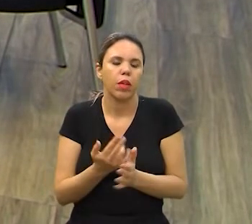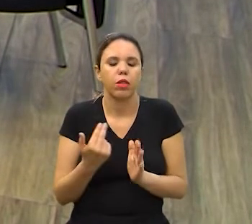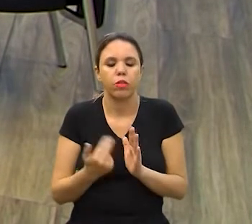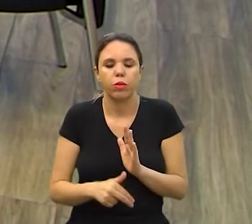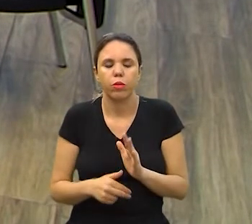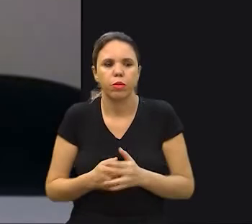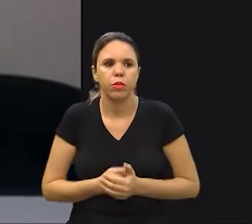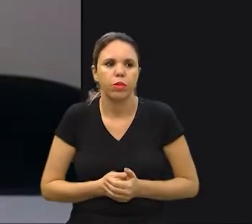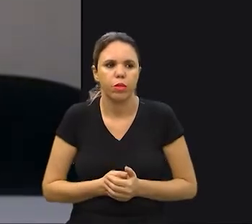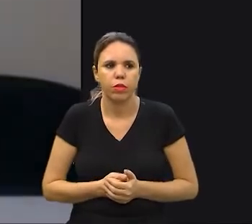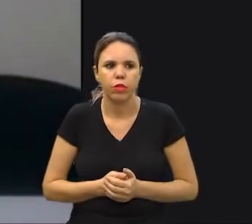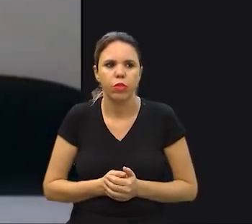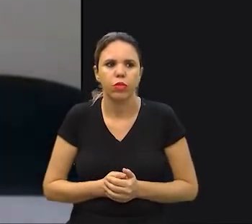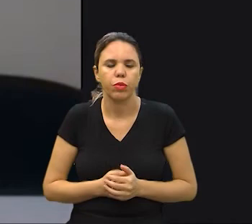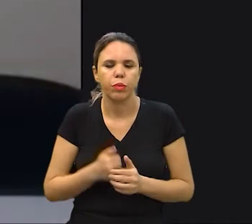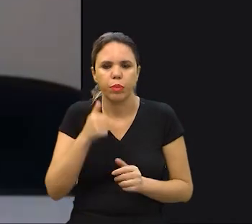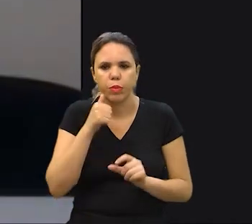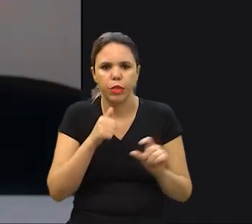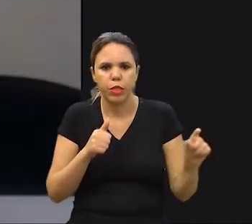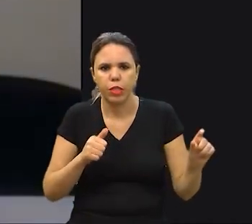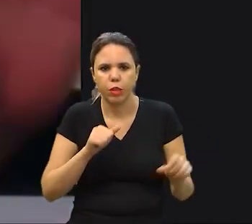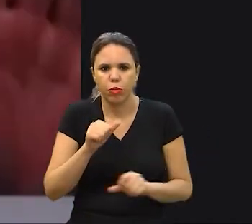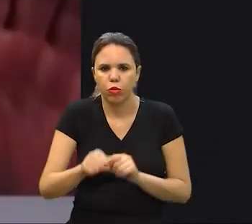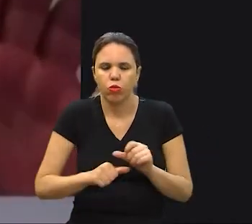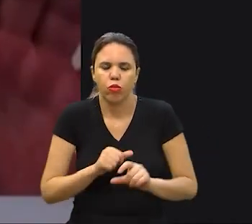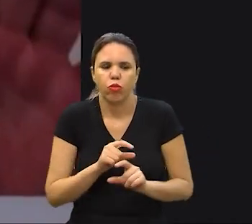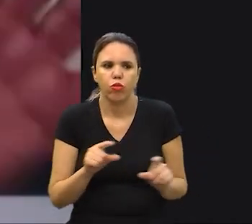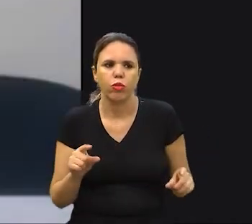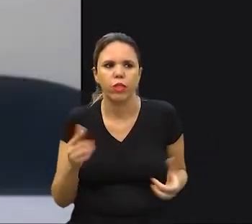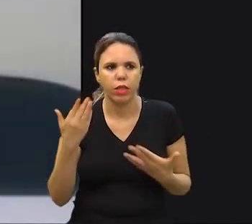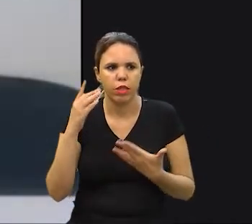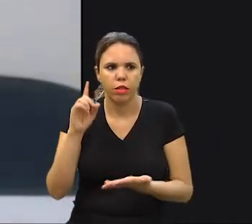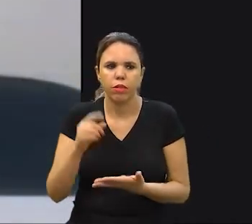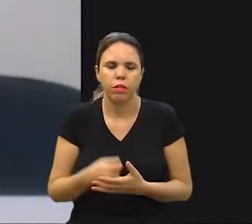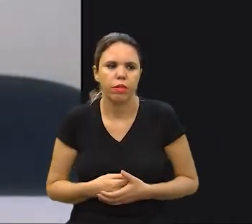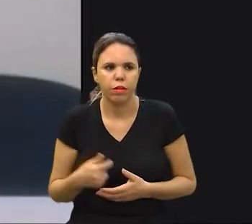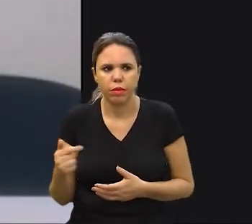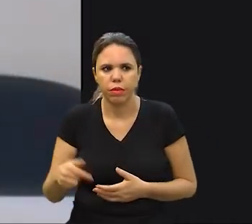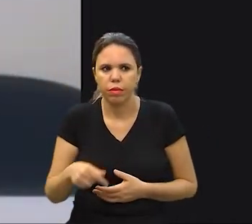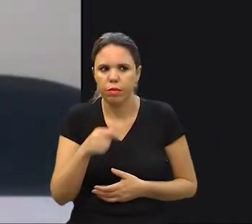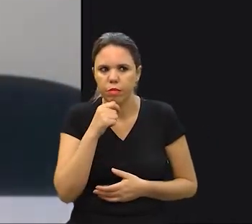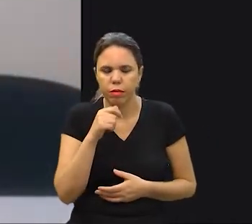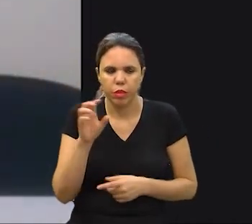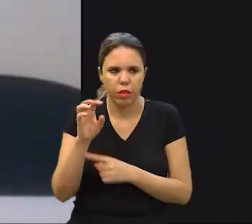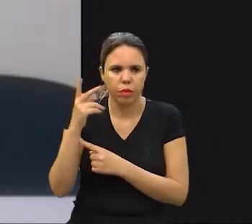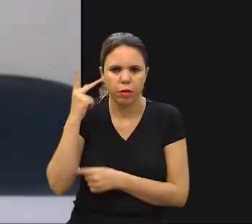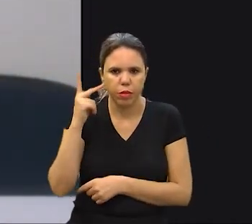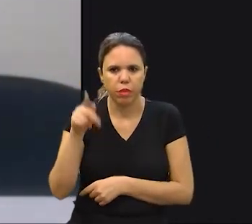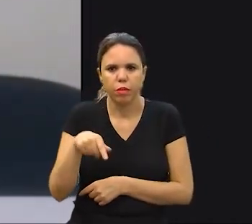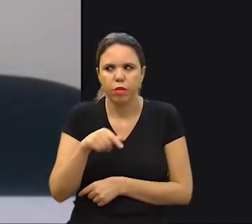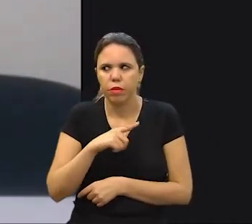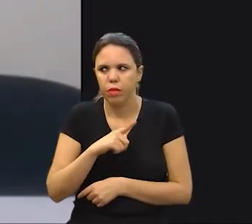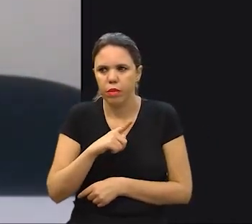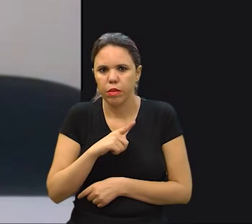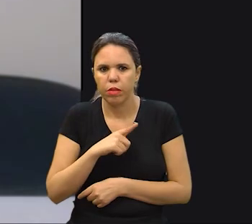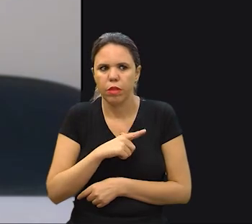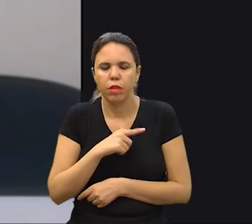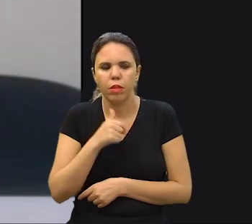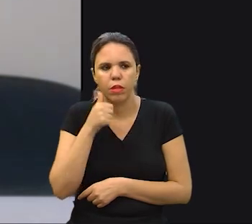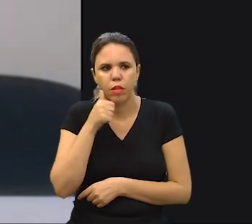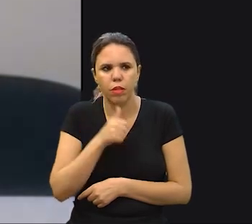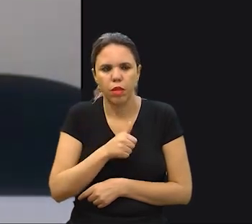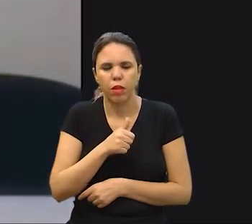colocar feminino. E aí parou. Graças a Deus. Mas aqui ainda no estado de São Paulo ainda tem